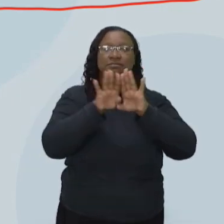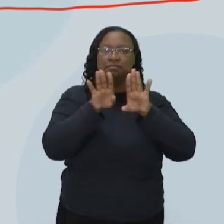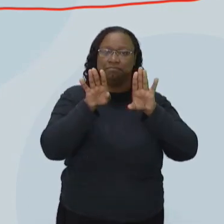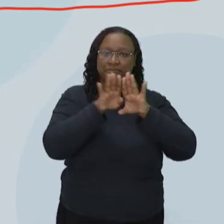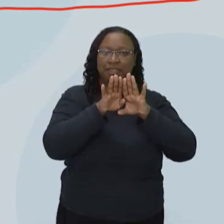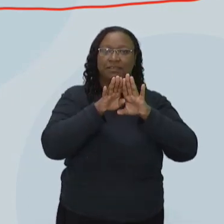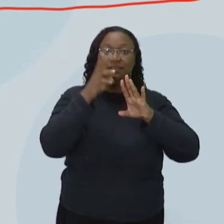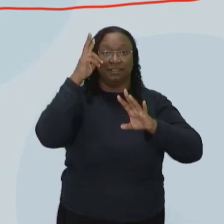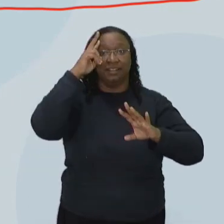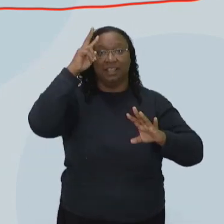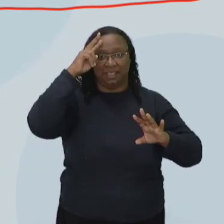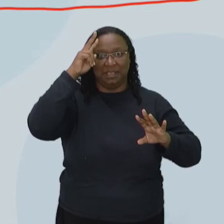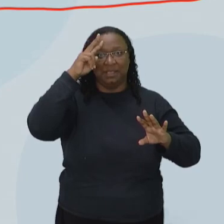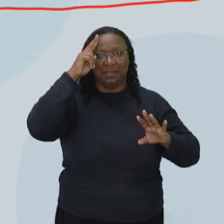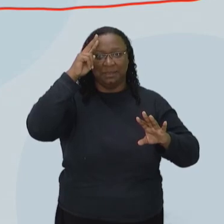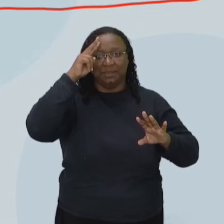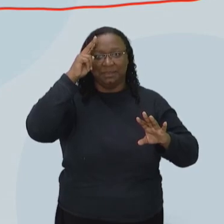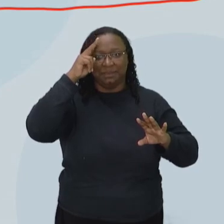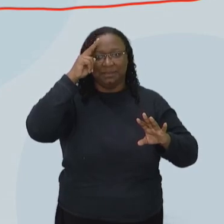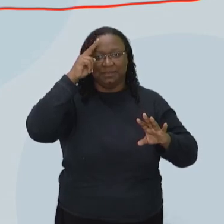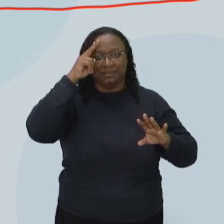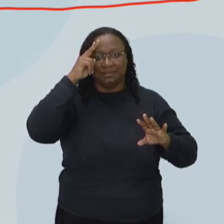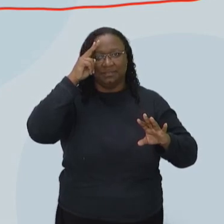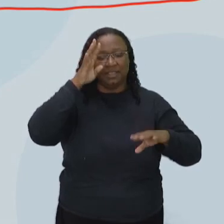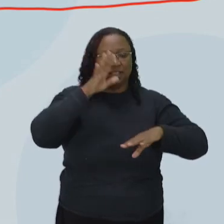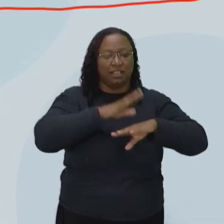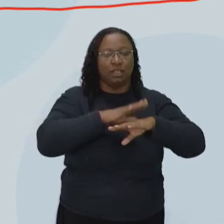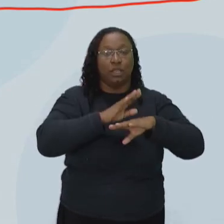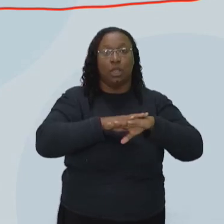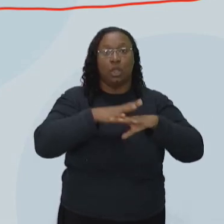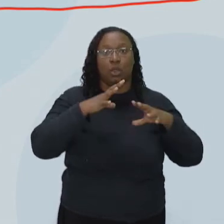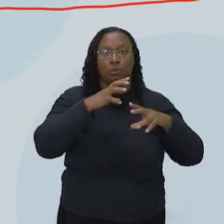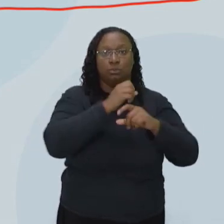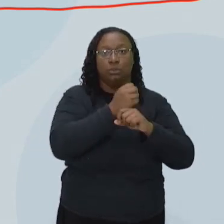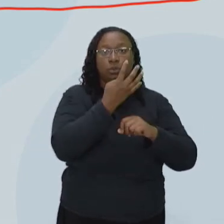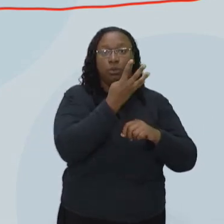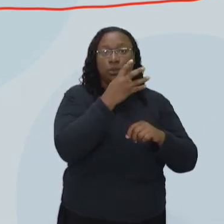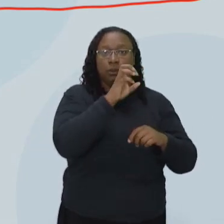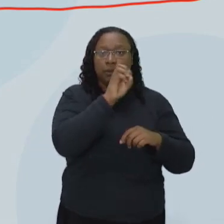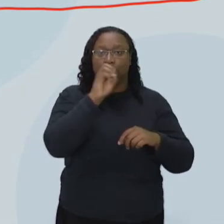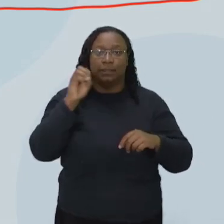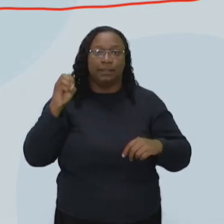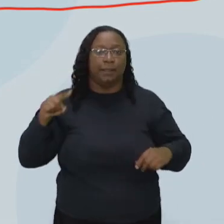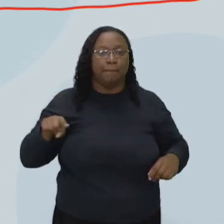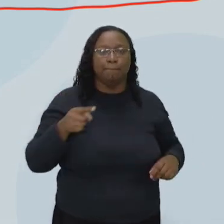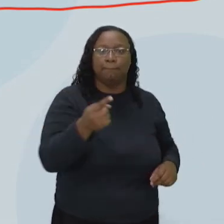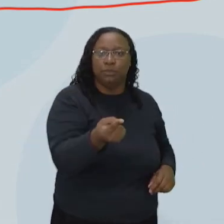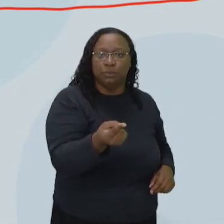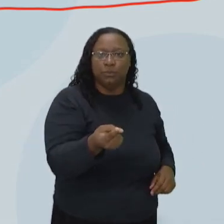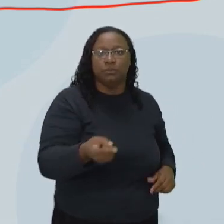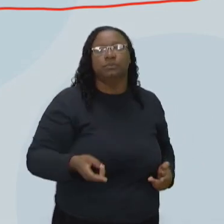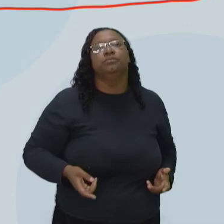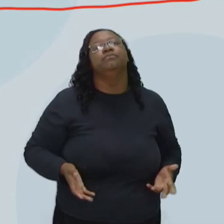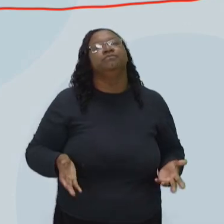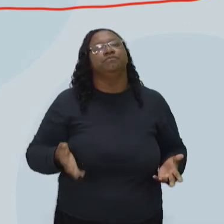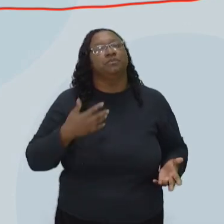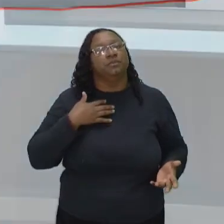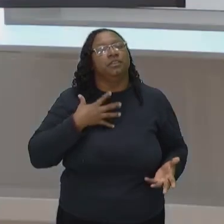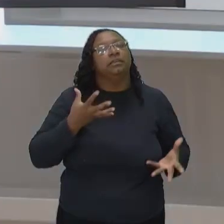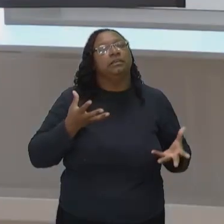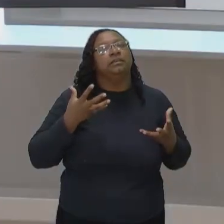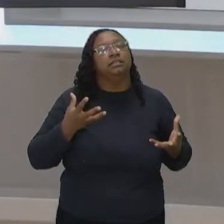considerar, lembra, ó, eu fiz aqui a conta com 40 mil. Se eu considerar ainda 100 mil